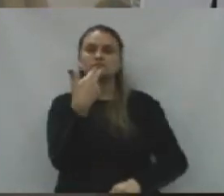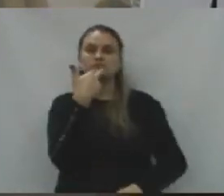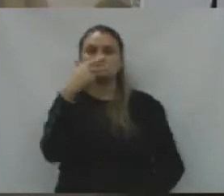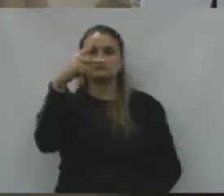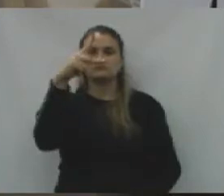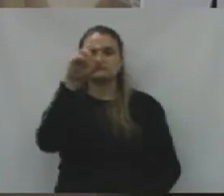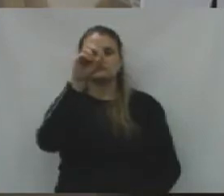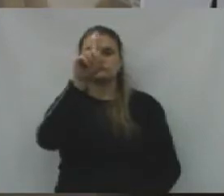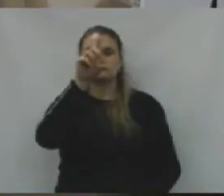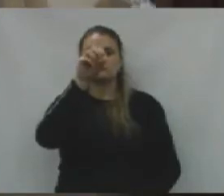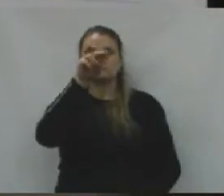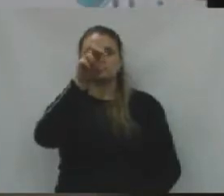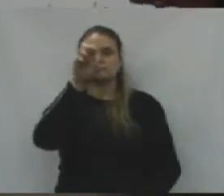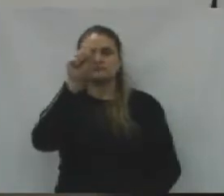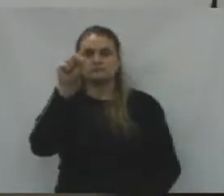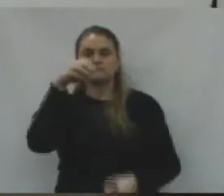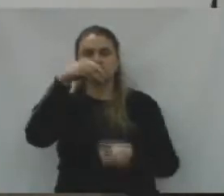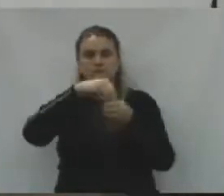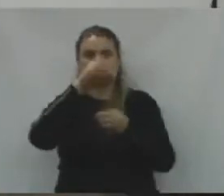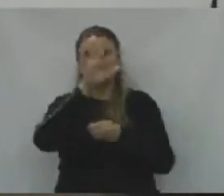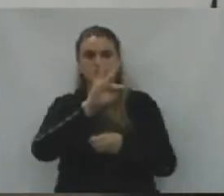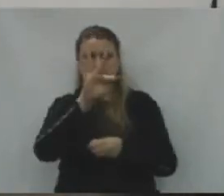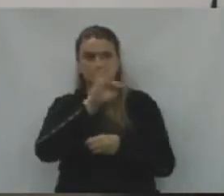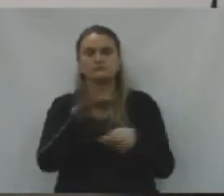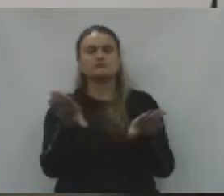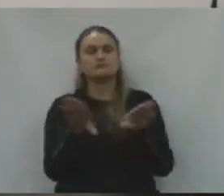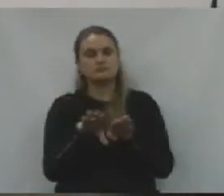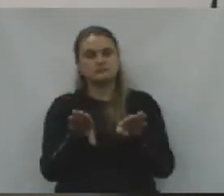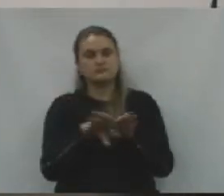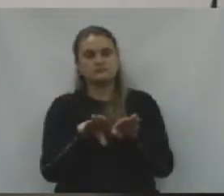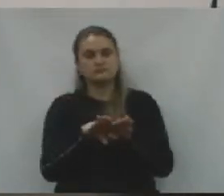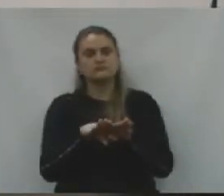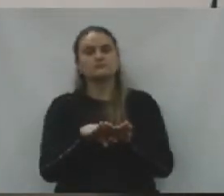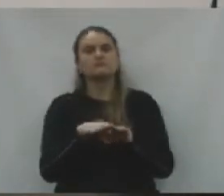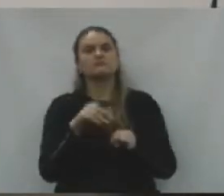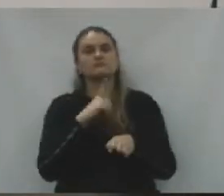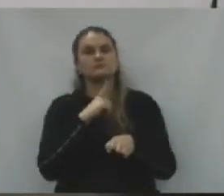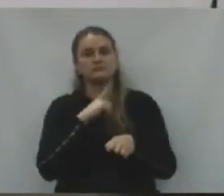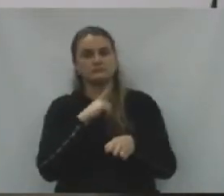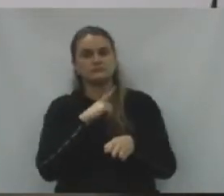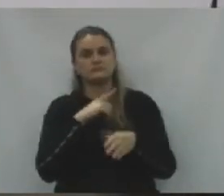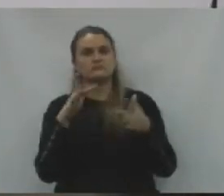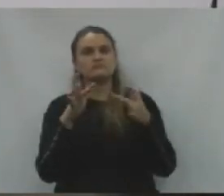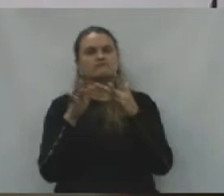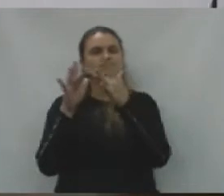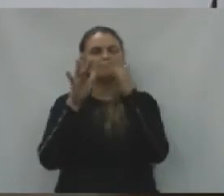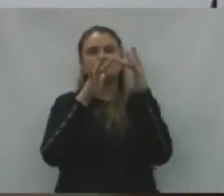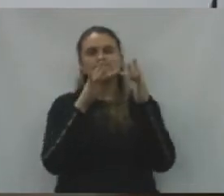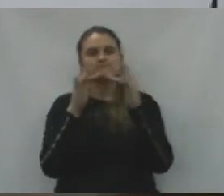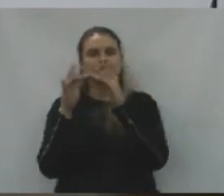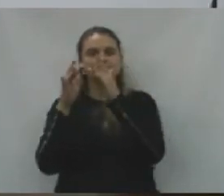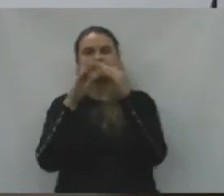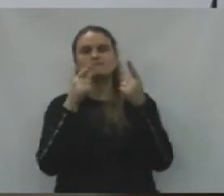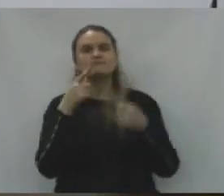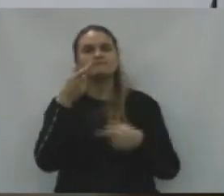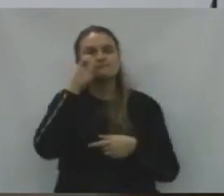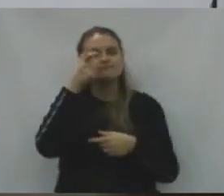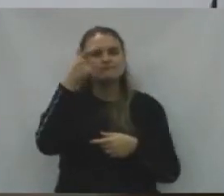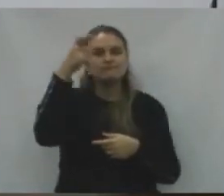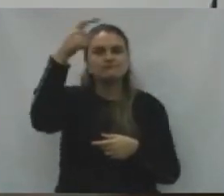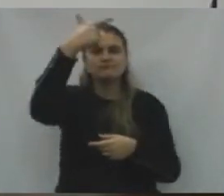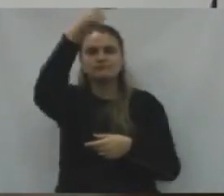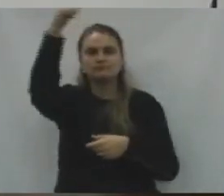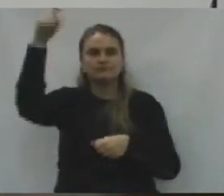oferecidos lá na instituição, e que, inclusive, proporcionou, por meio desses contatos e essa